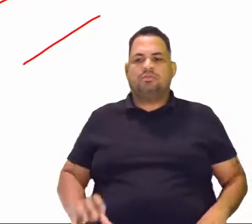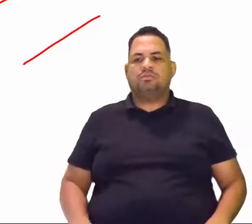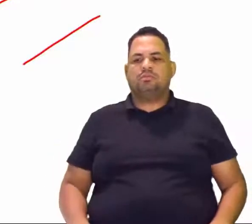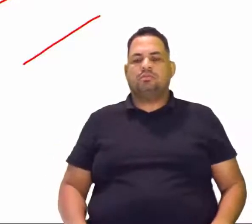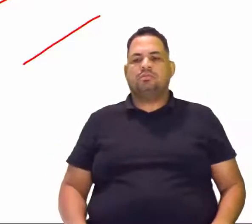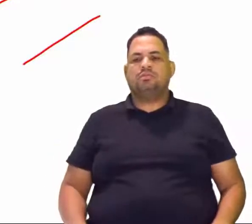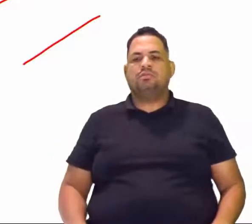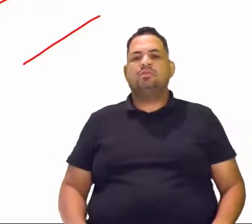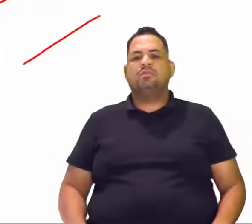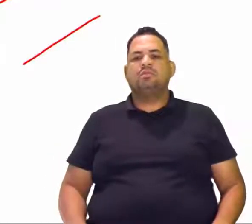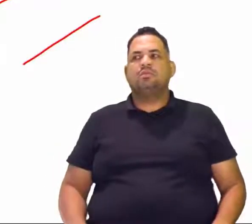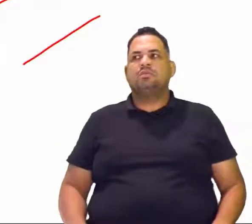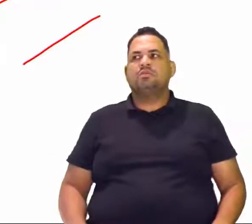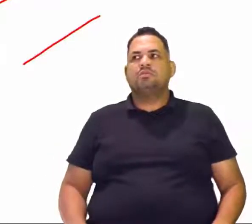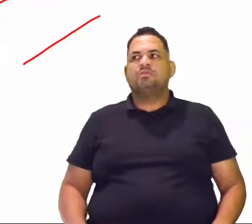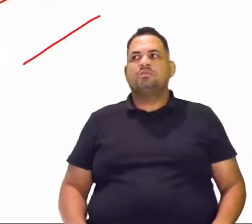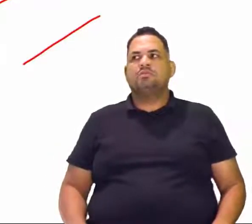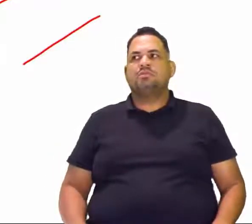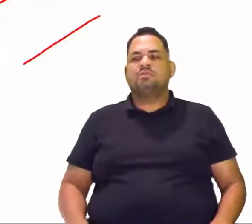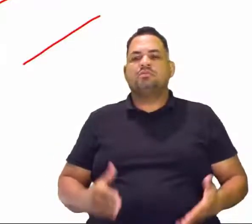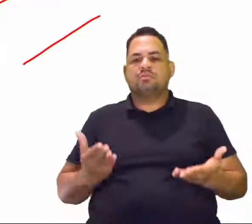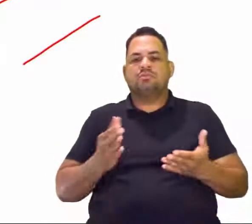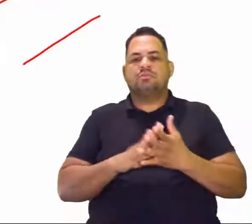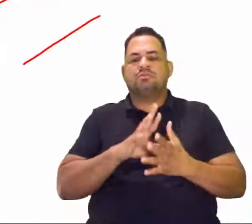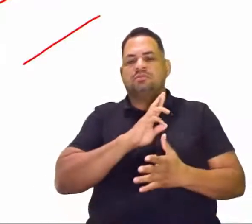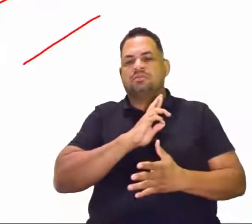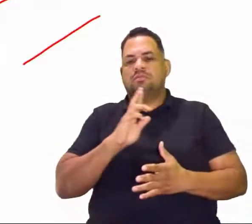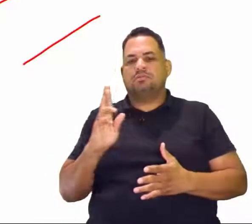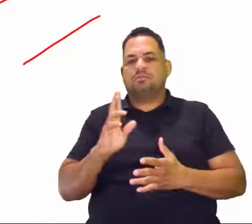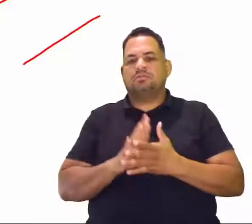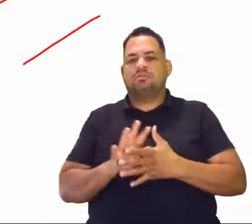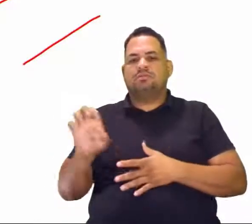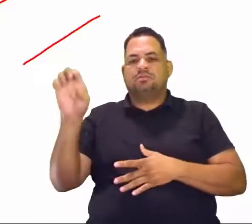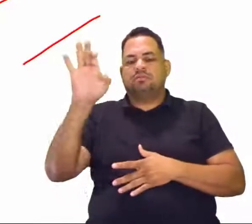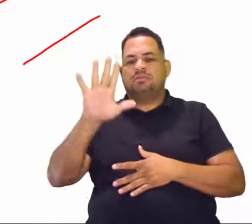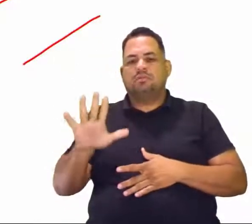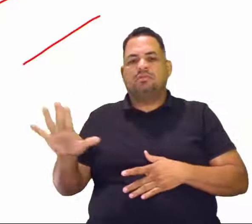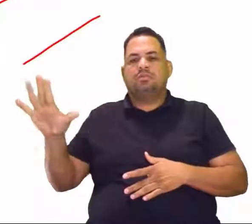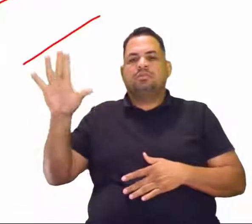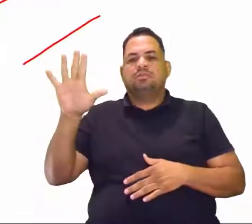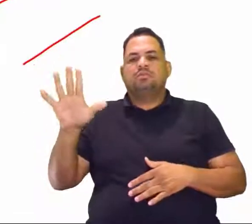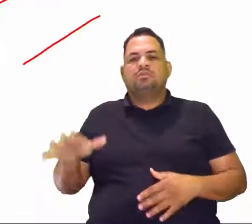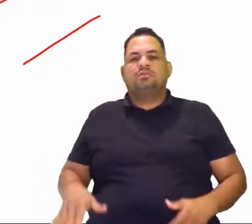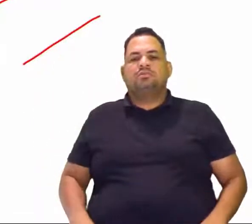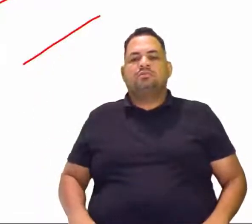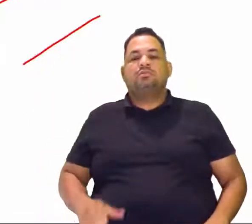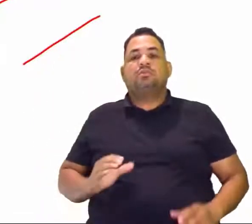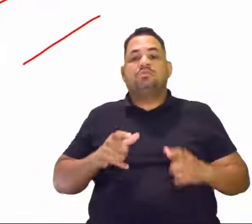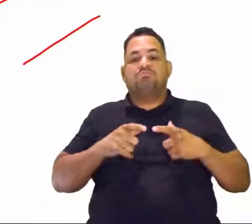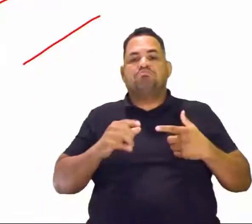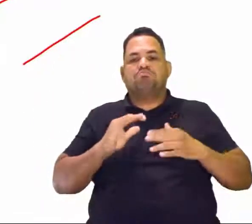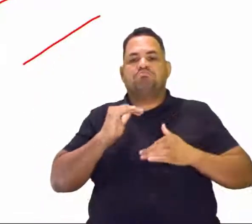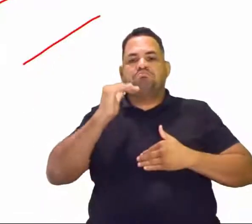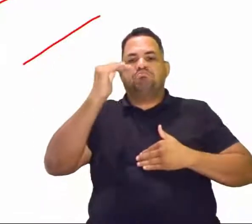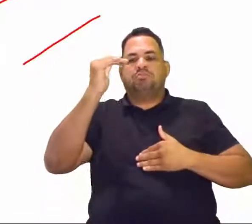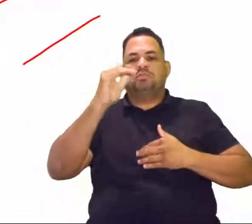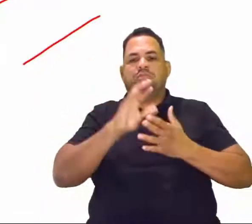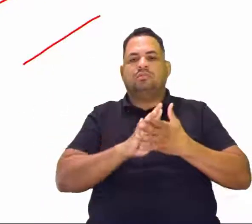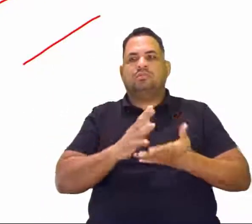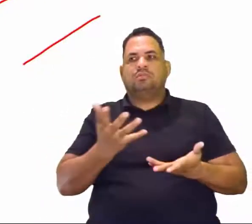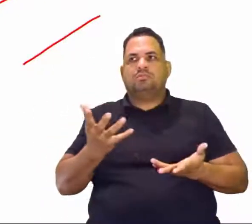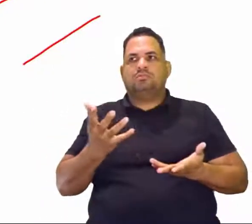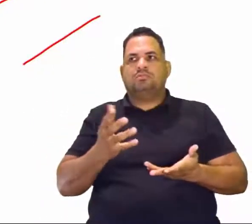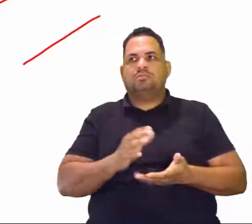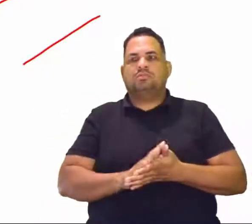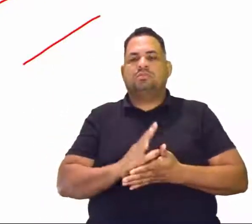Cristão né é cristianismo é a religião dos europeus então é a maior religião do mundo e qual